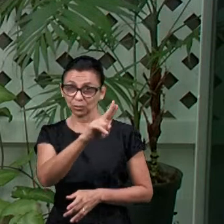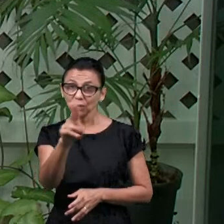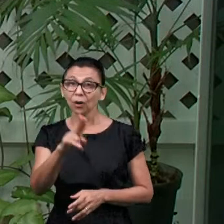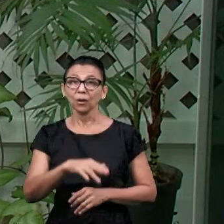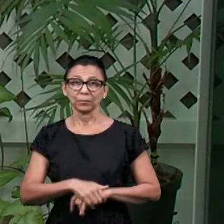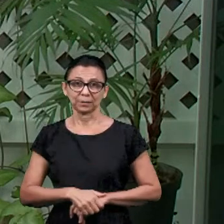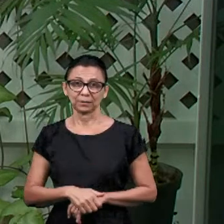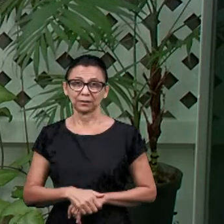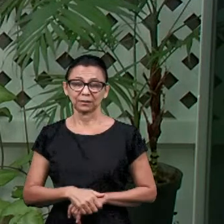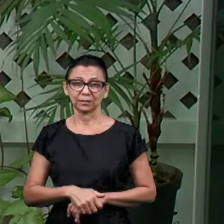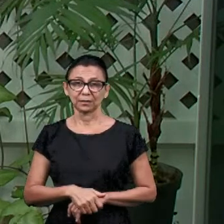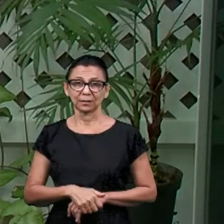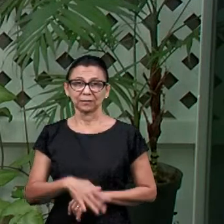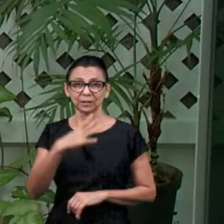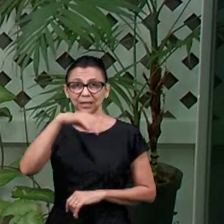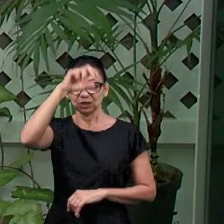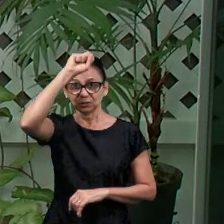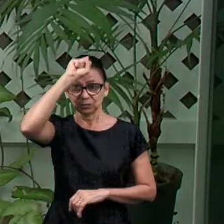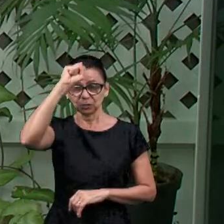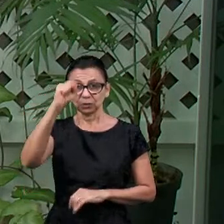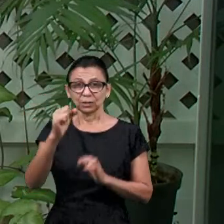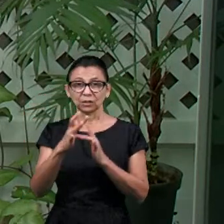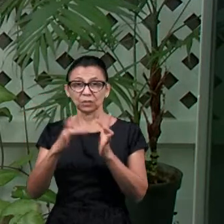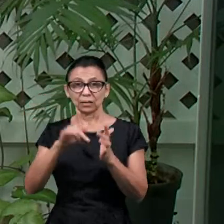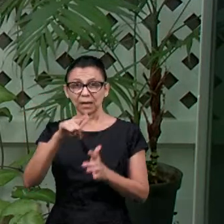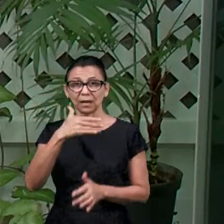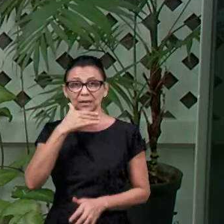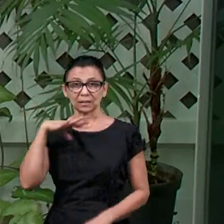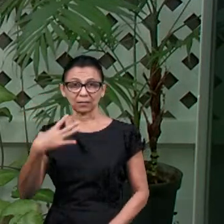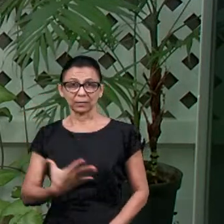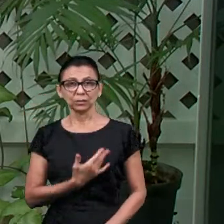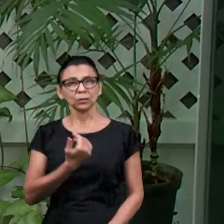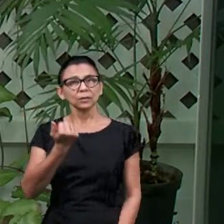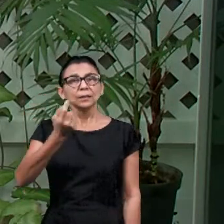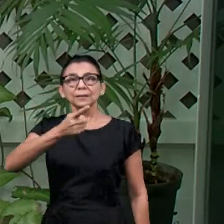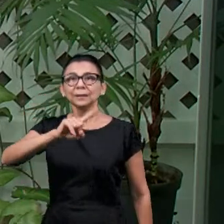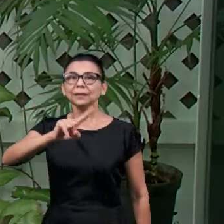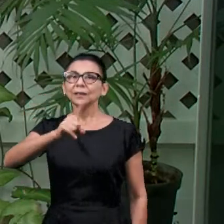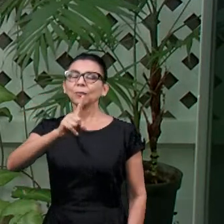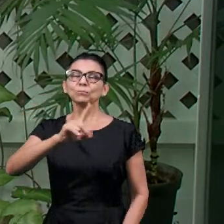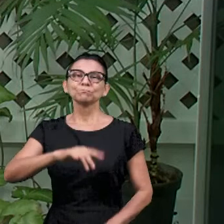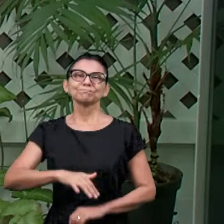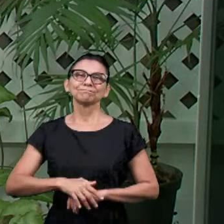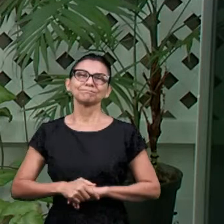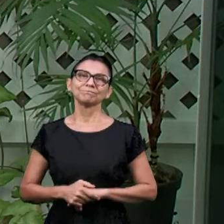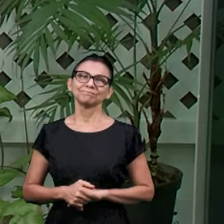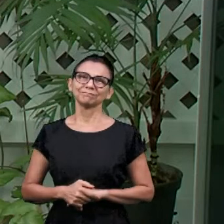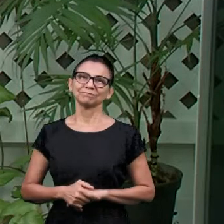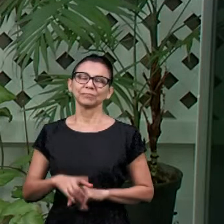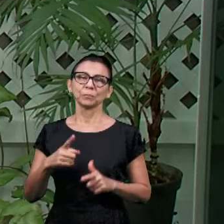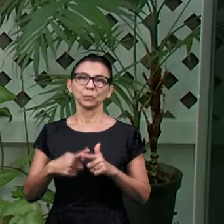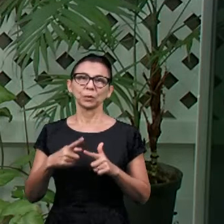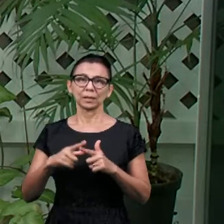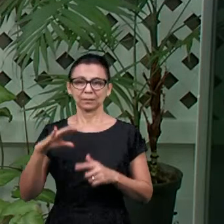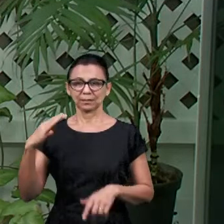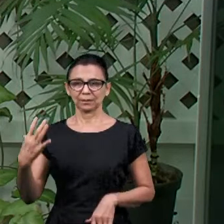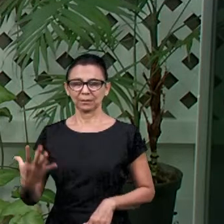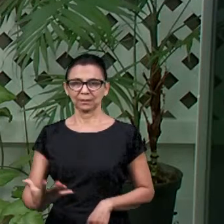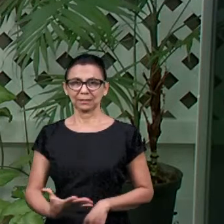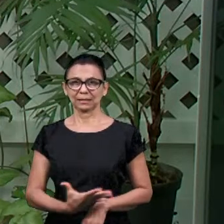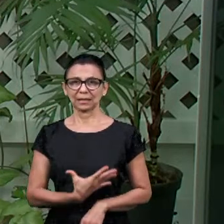que Jesus é o seu Salvador, você não adivinhou. Porque salvação é revelação